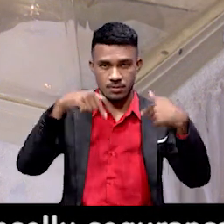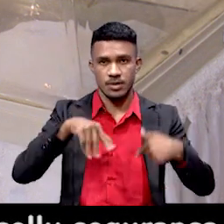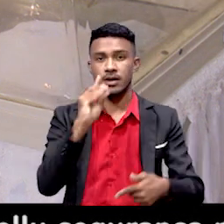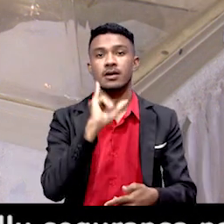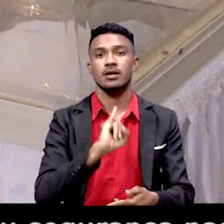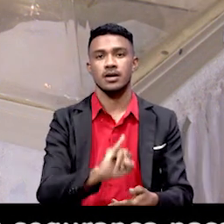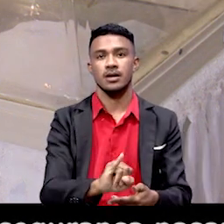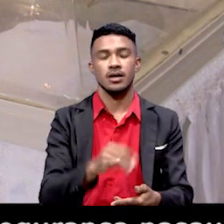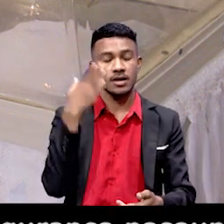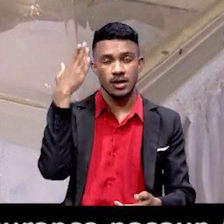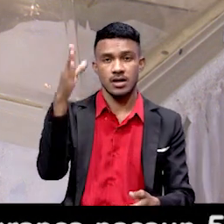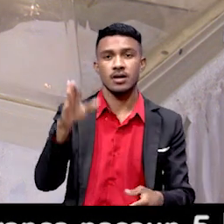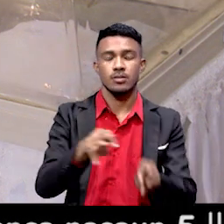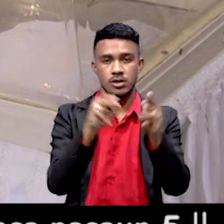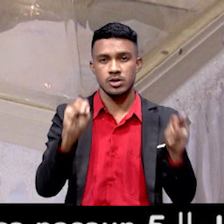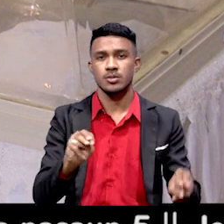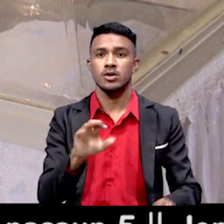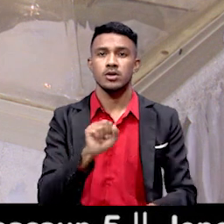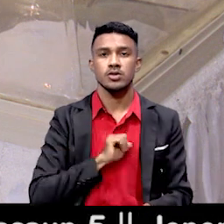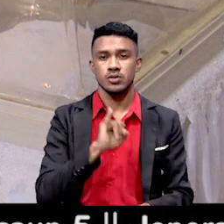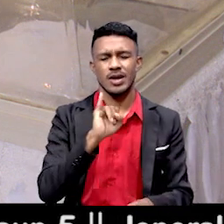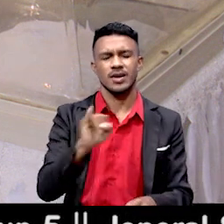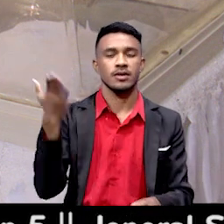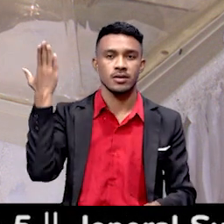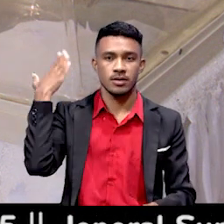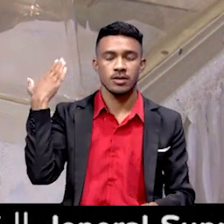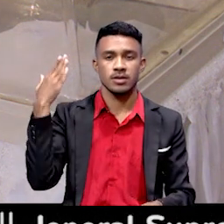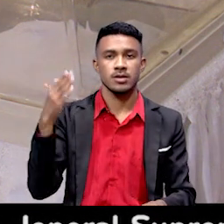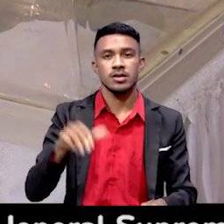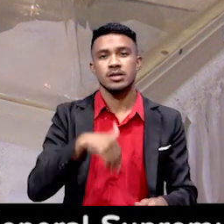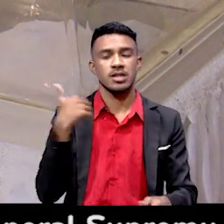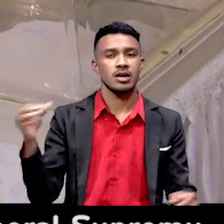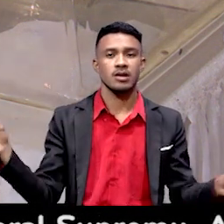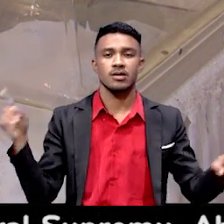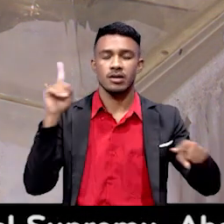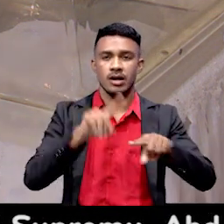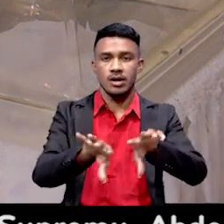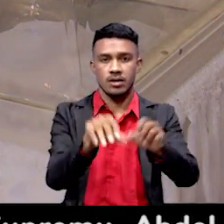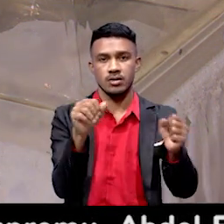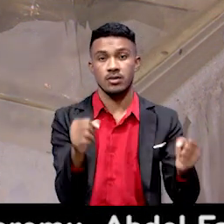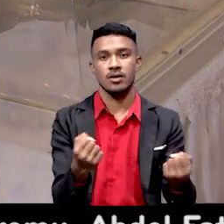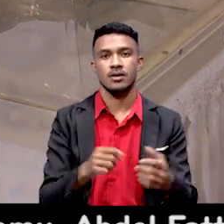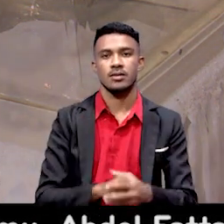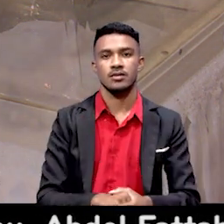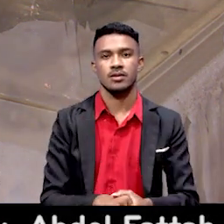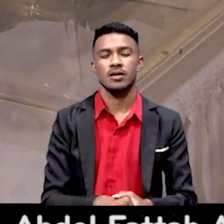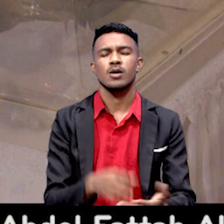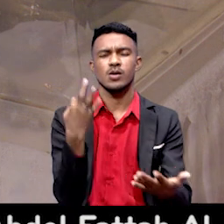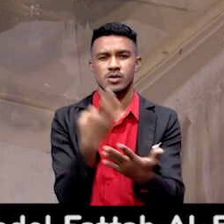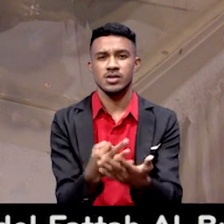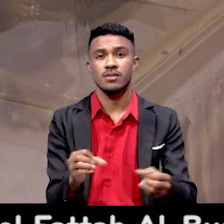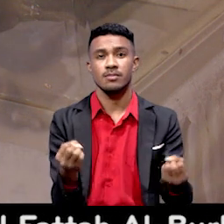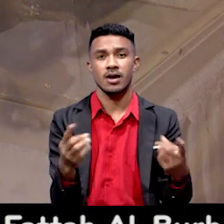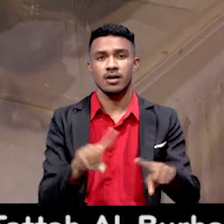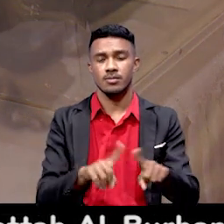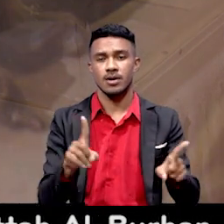be suainos buat antigamente ida. Balu la funciona tan. Oi. Osam barak mai be